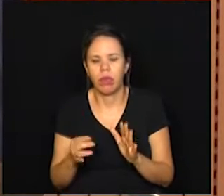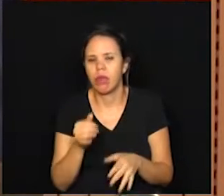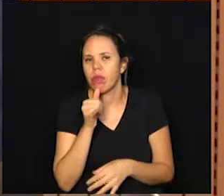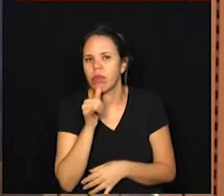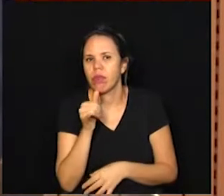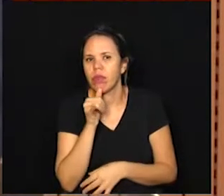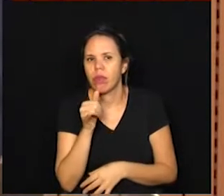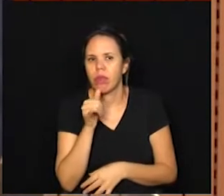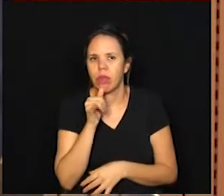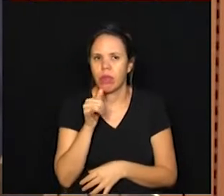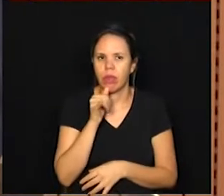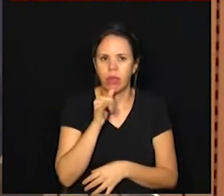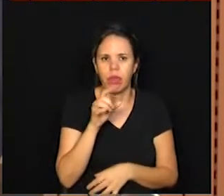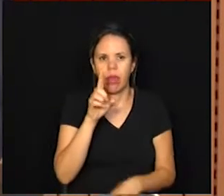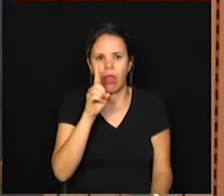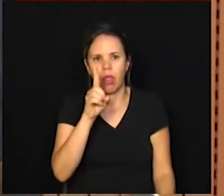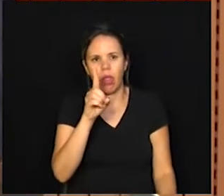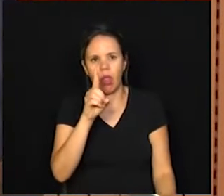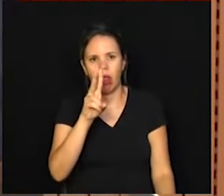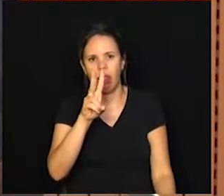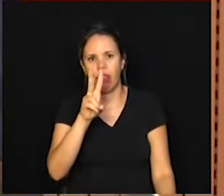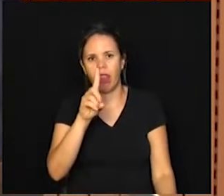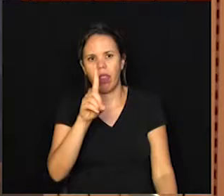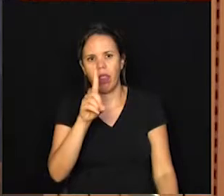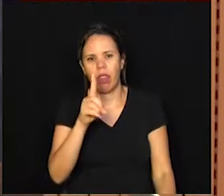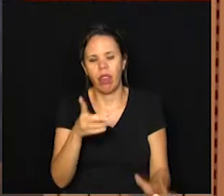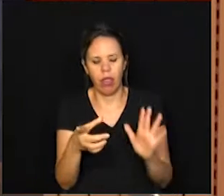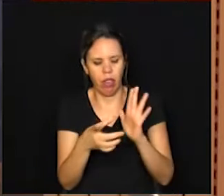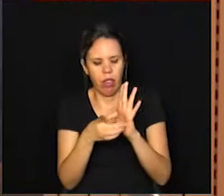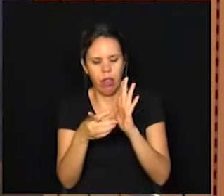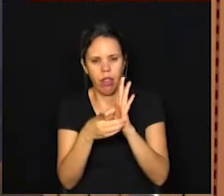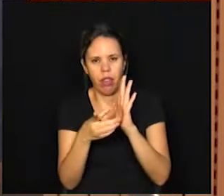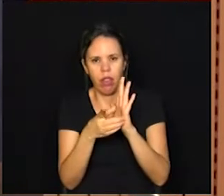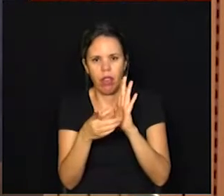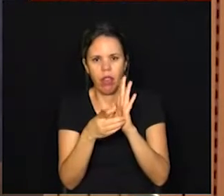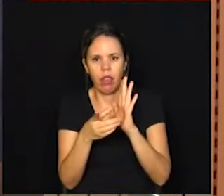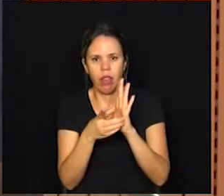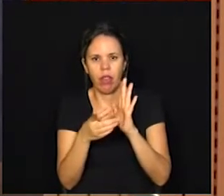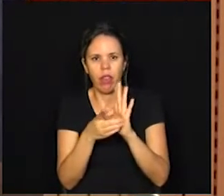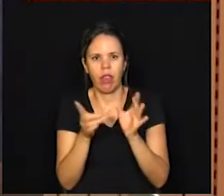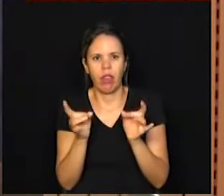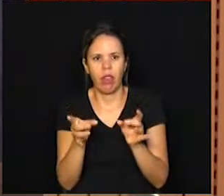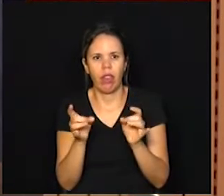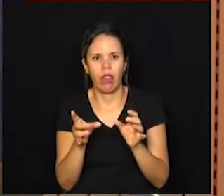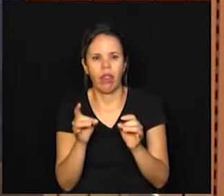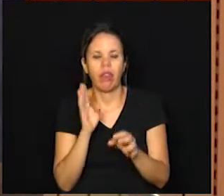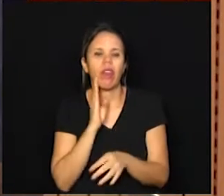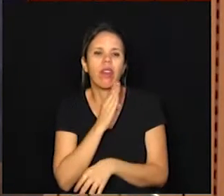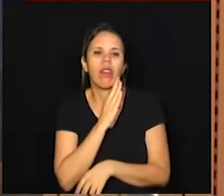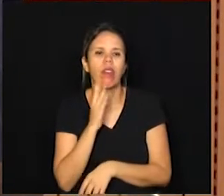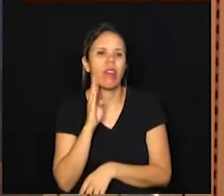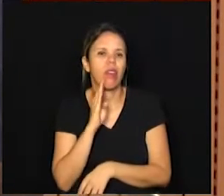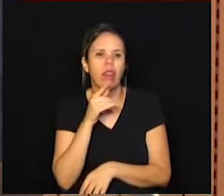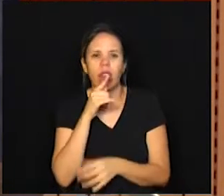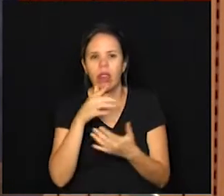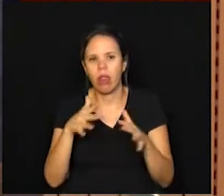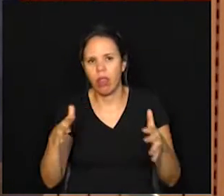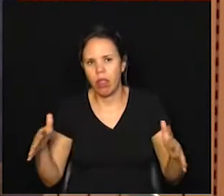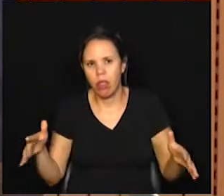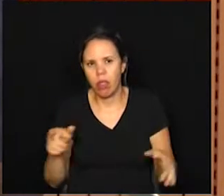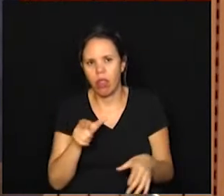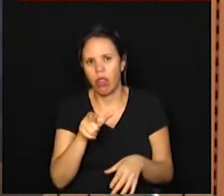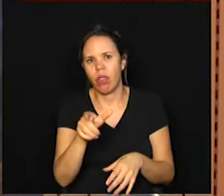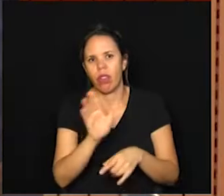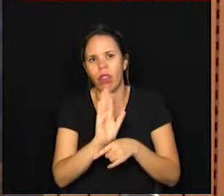exemplo, DVDs. Quem não conhecia o pessoal que vendia em bares, em praias, discos de